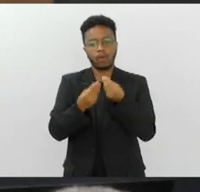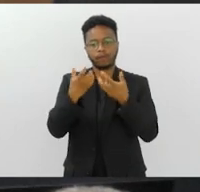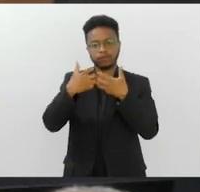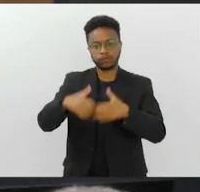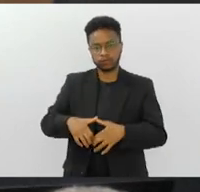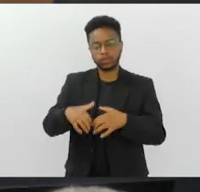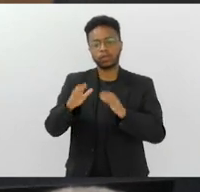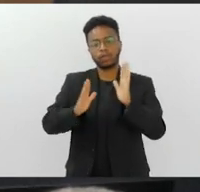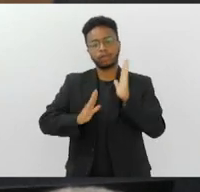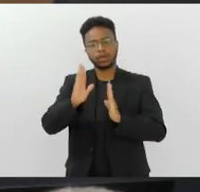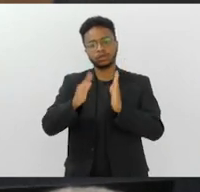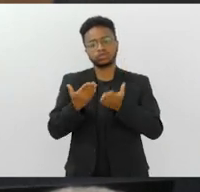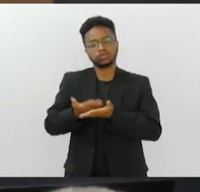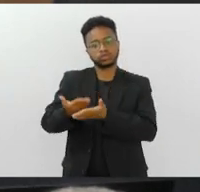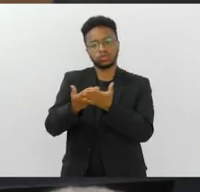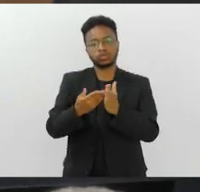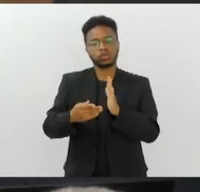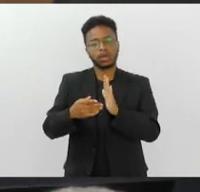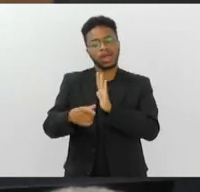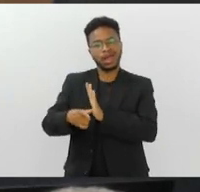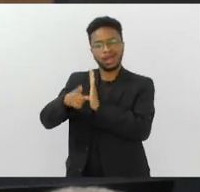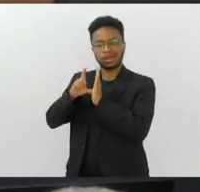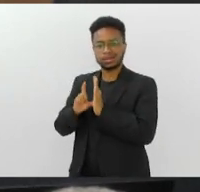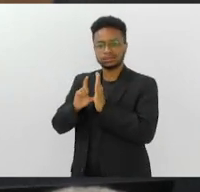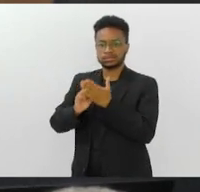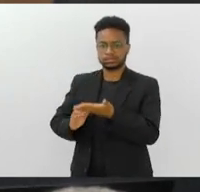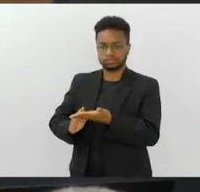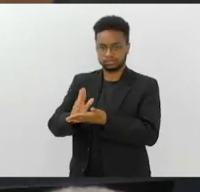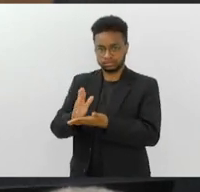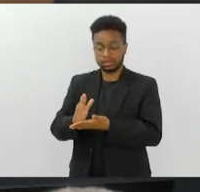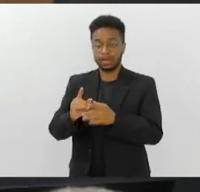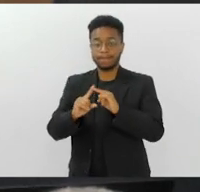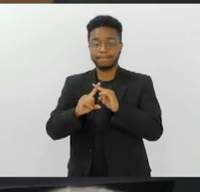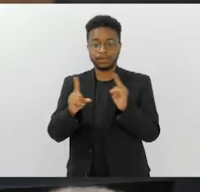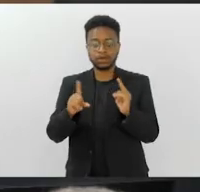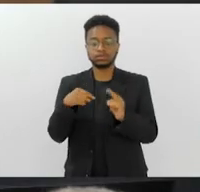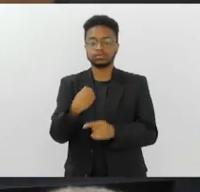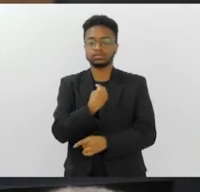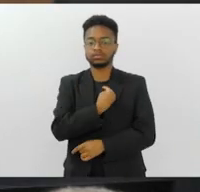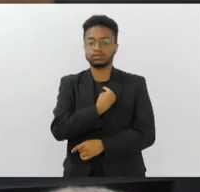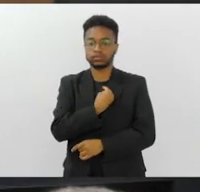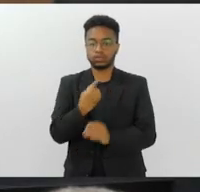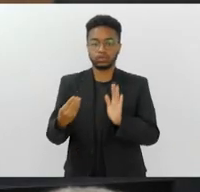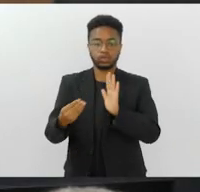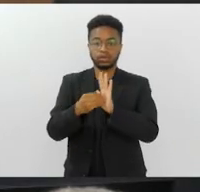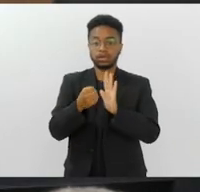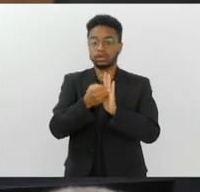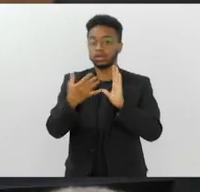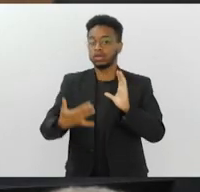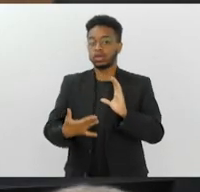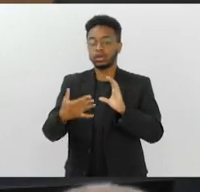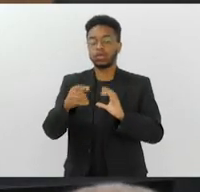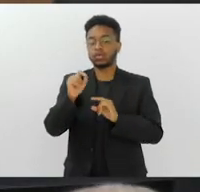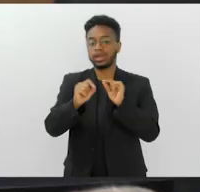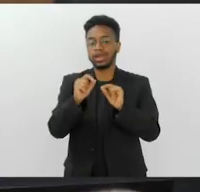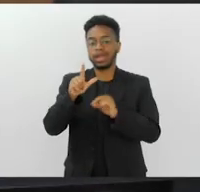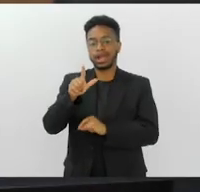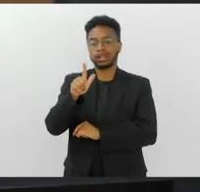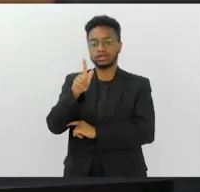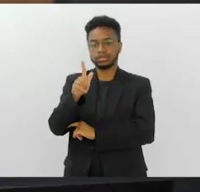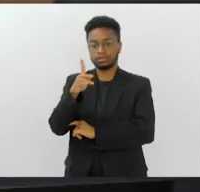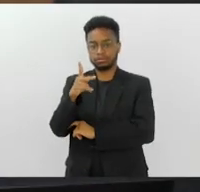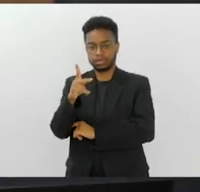durante o estudo técnico preliminar da licitação e a gente deu ali um aspecto da lgpd mesmo aos